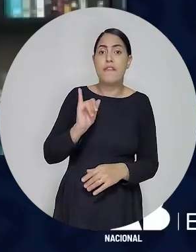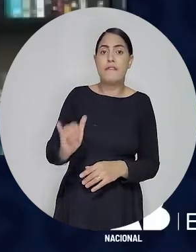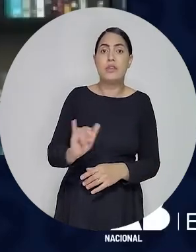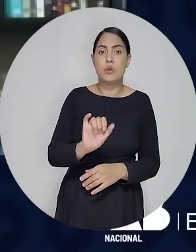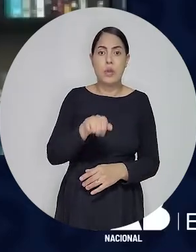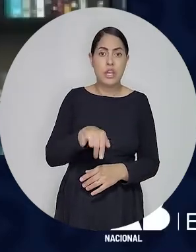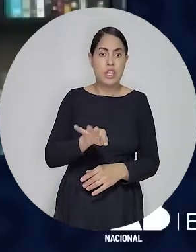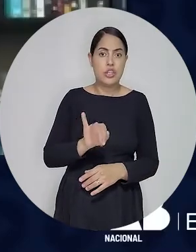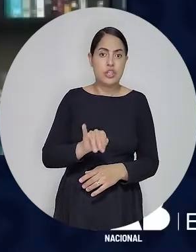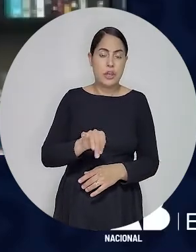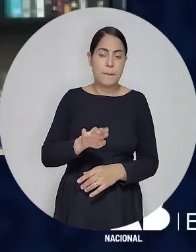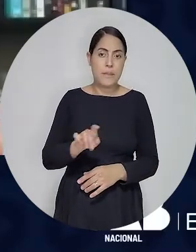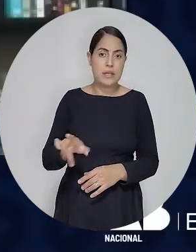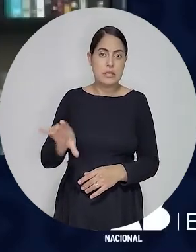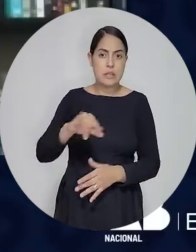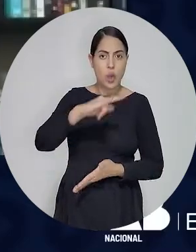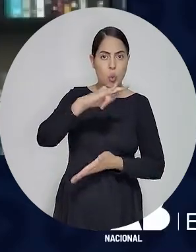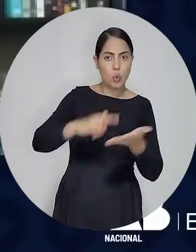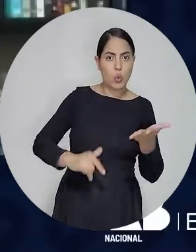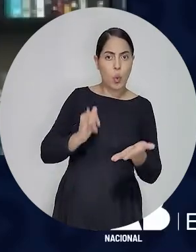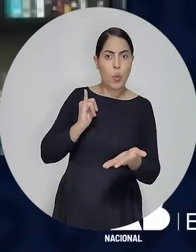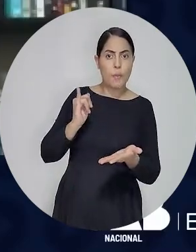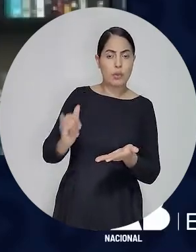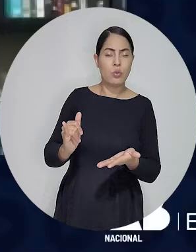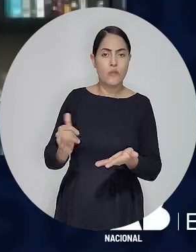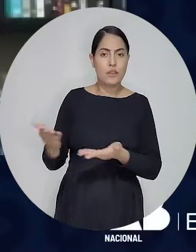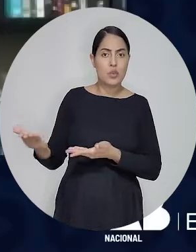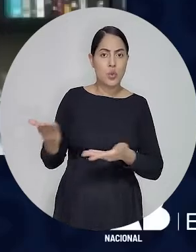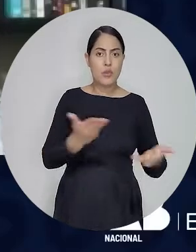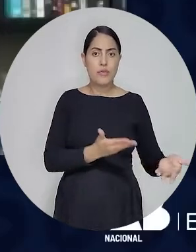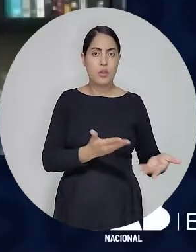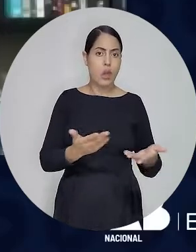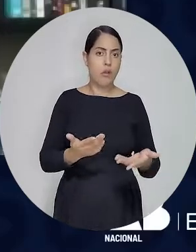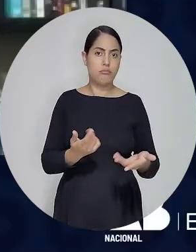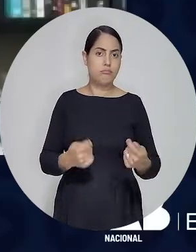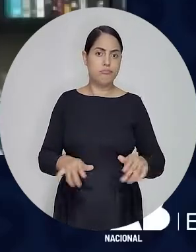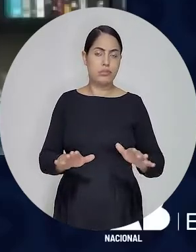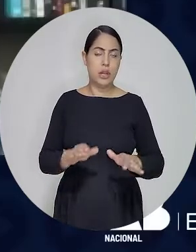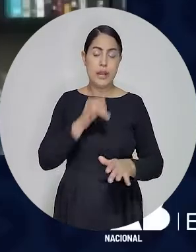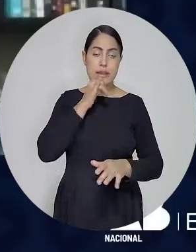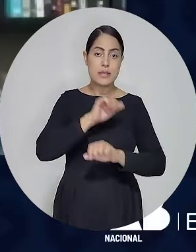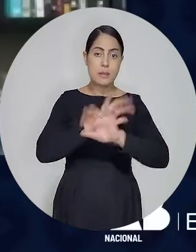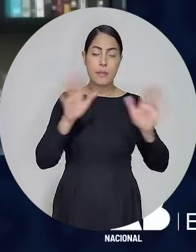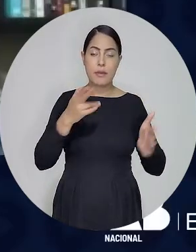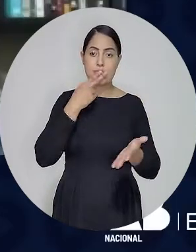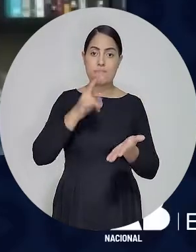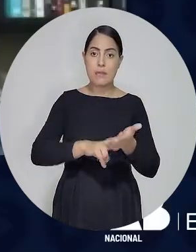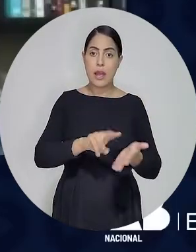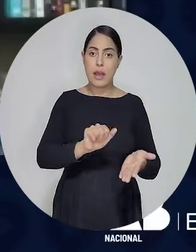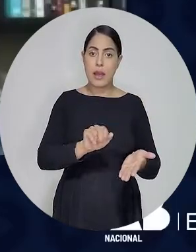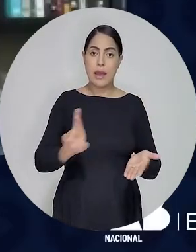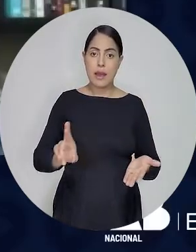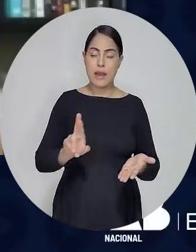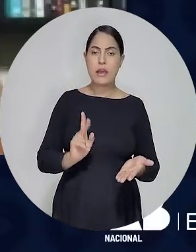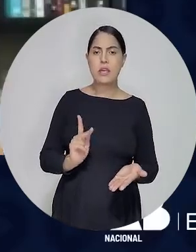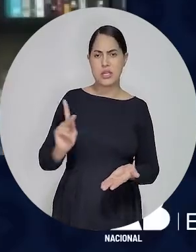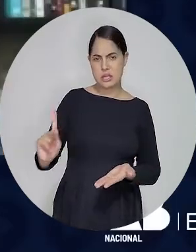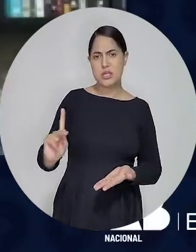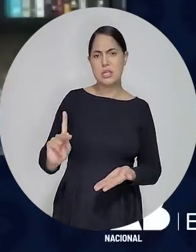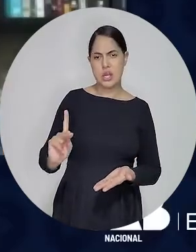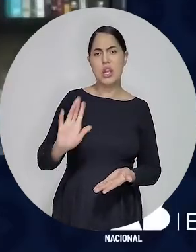intimação. Esse réu que é citado lá pelo oficial de justiça ou por carta R, e que nós temos